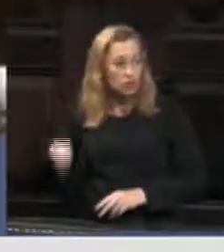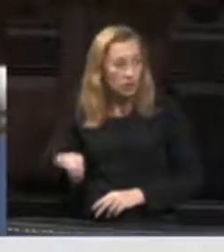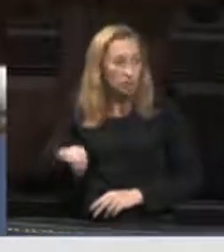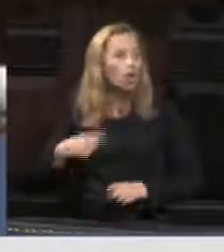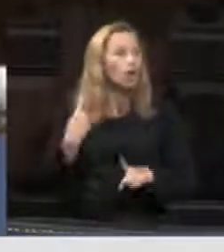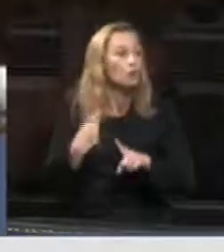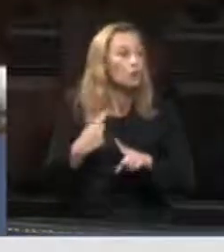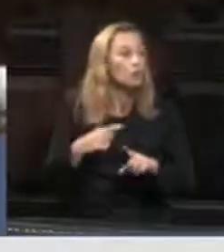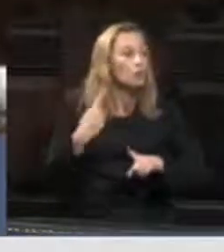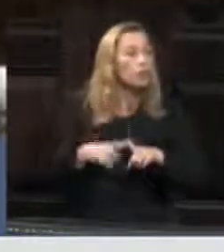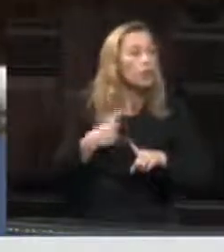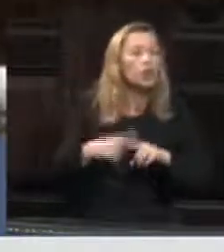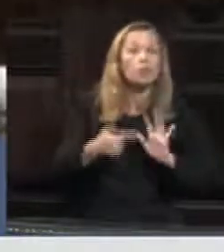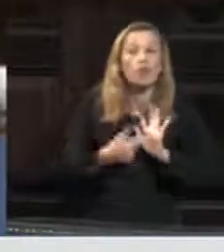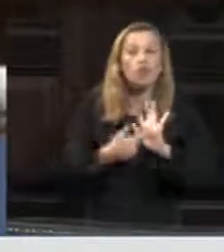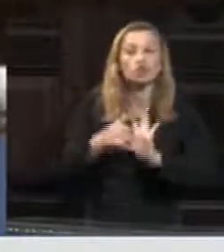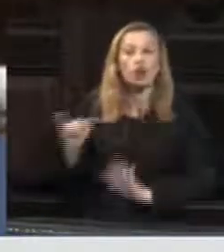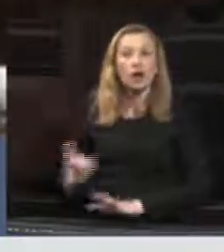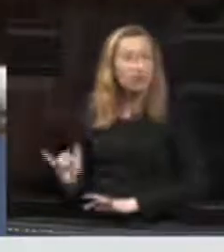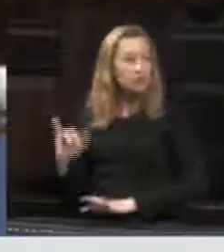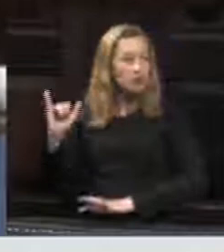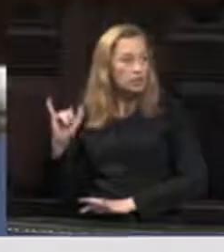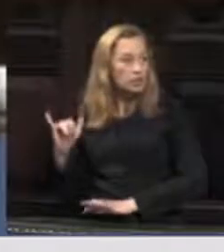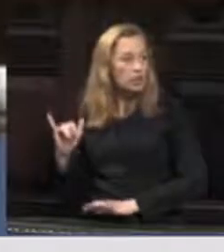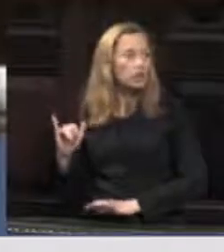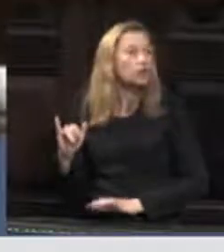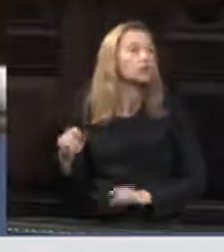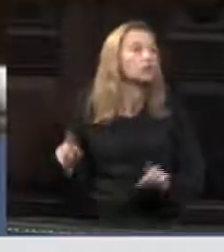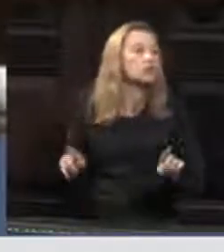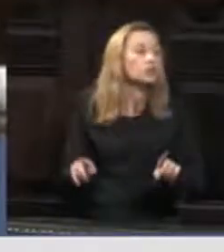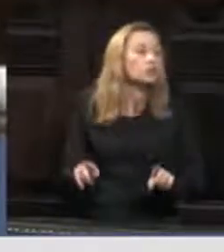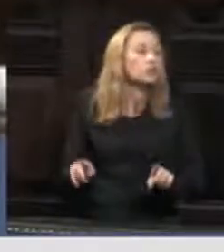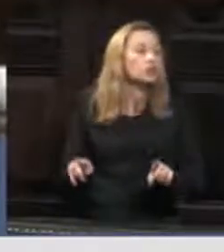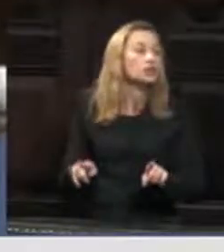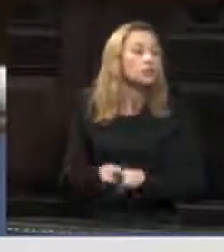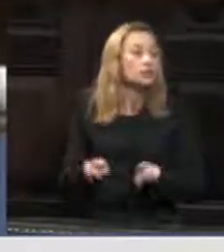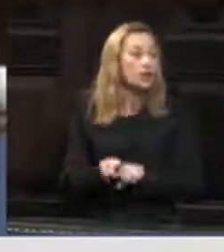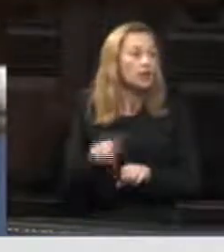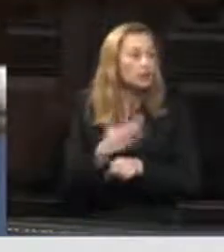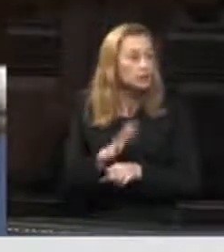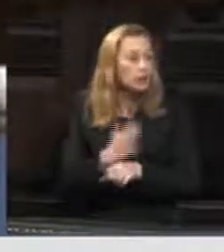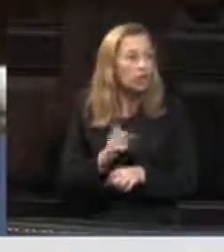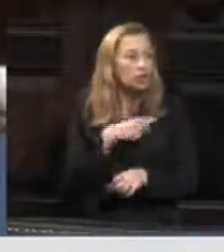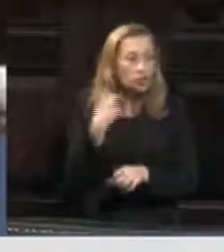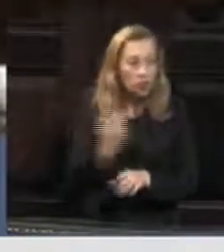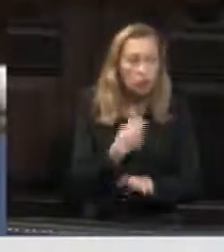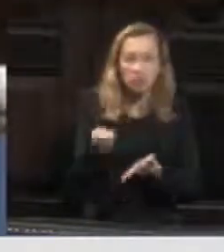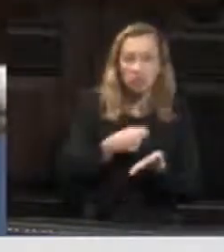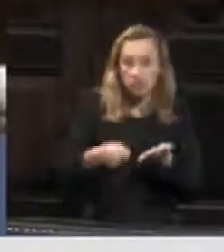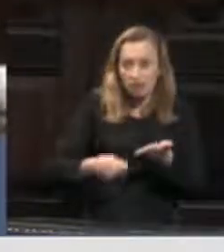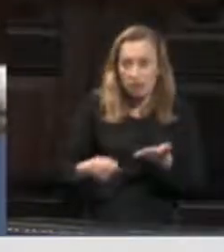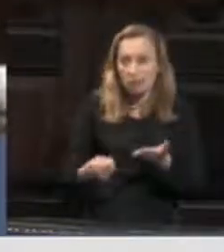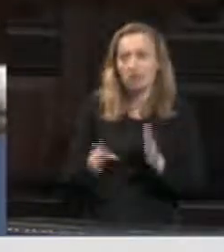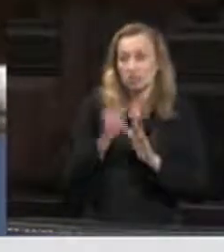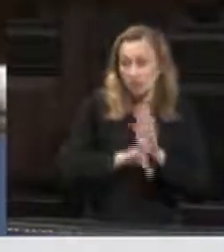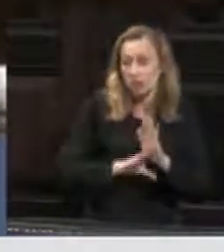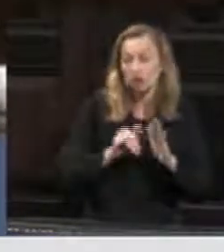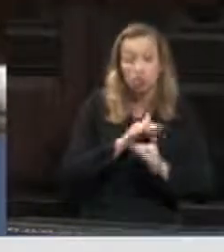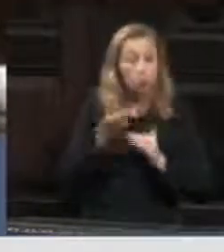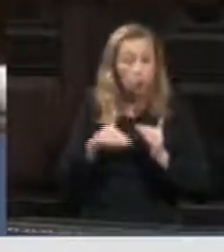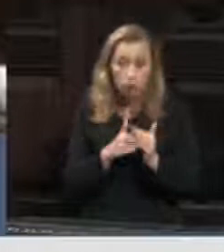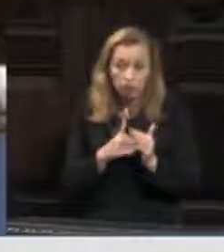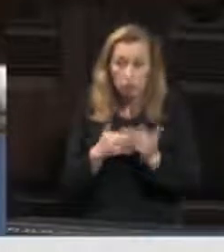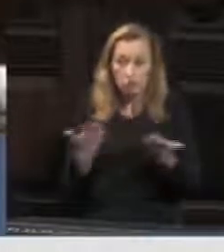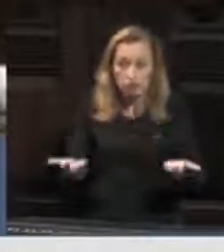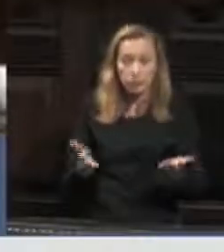a inflação e incorpora a produtividade nós subscrevemos essas emendas todas as centrais sindicais